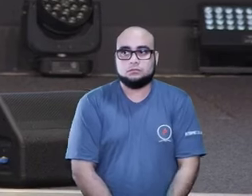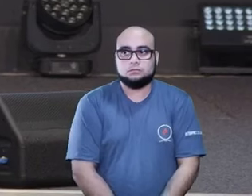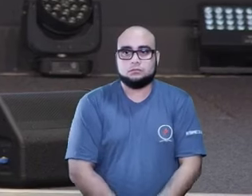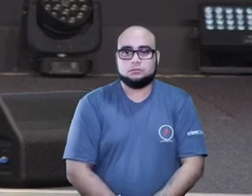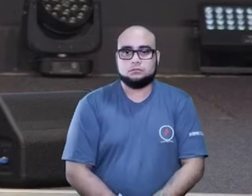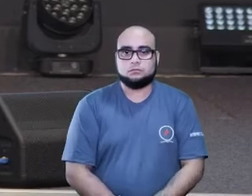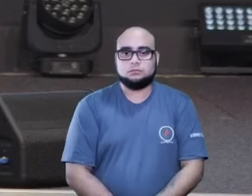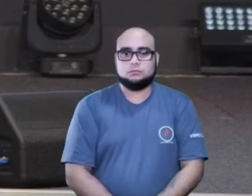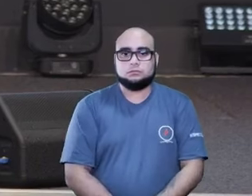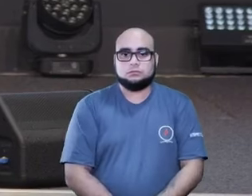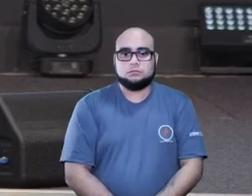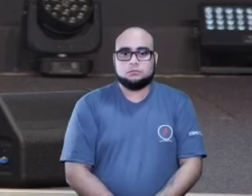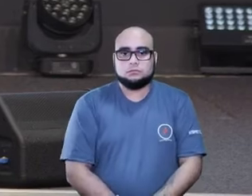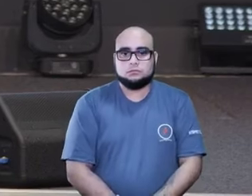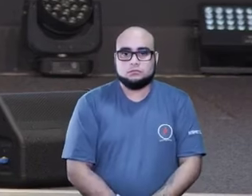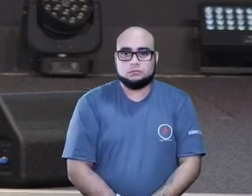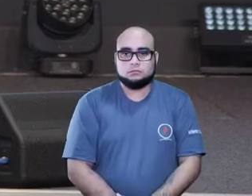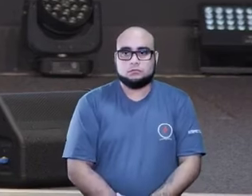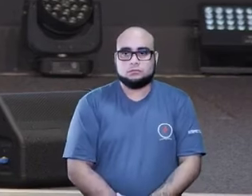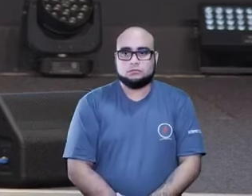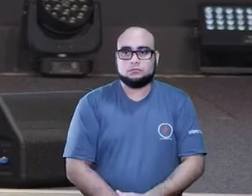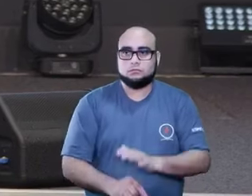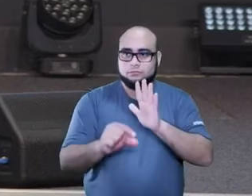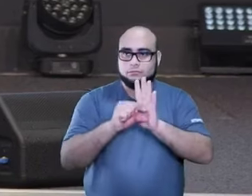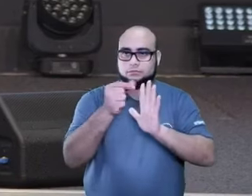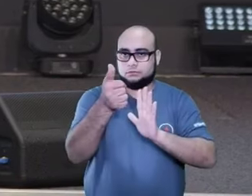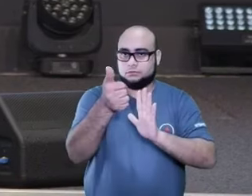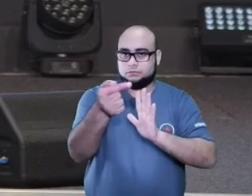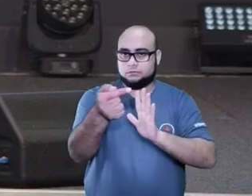Eu quero ler o versículo de número 17,